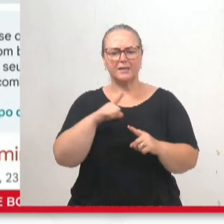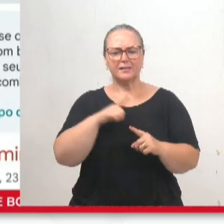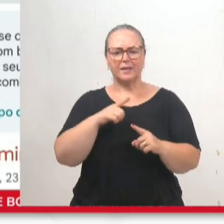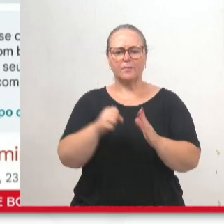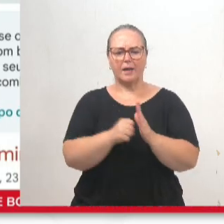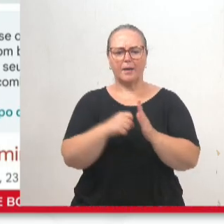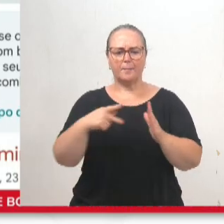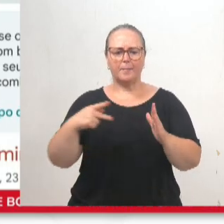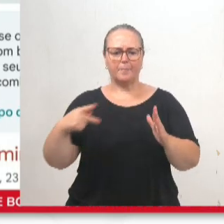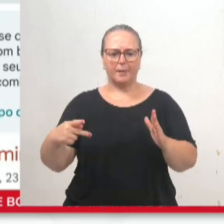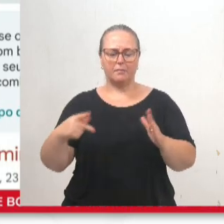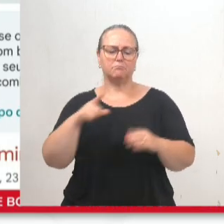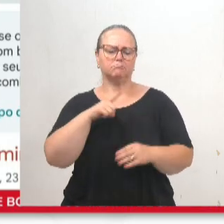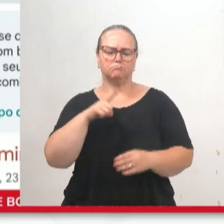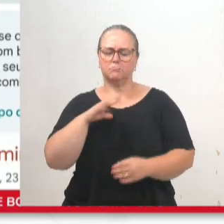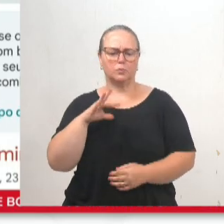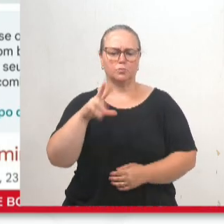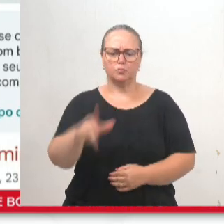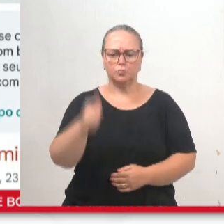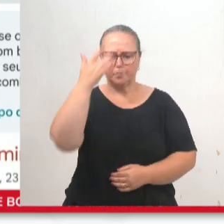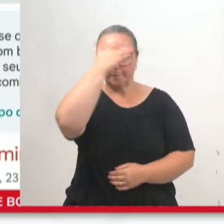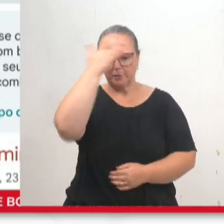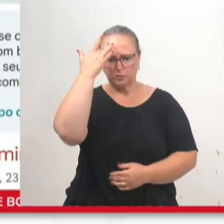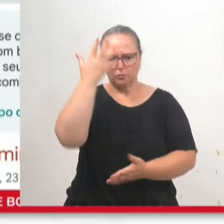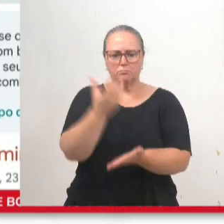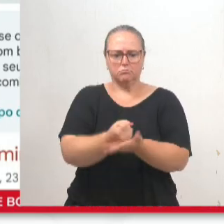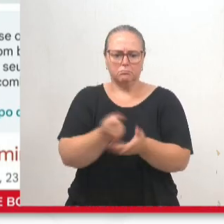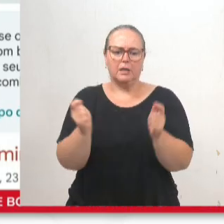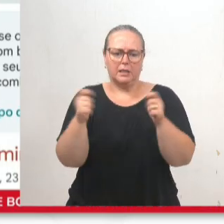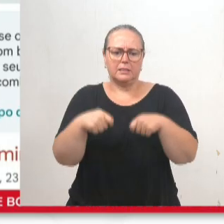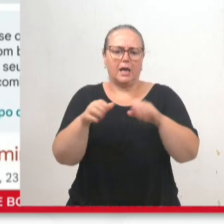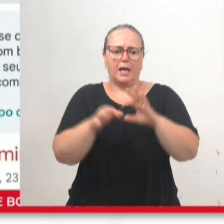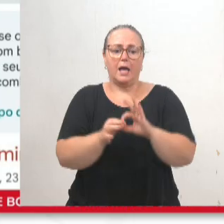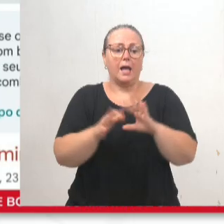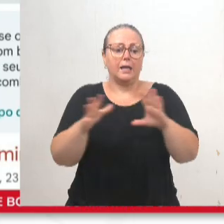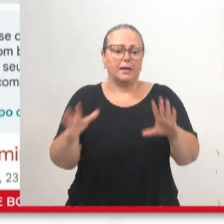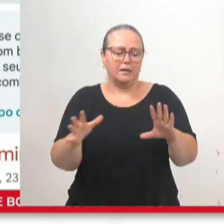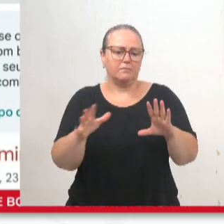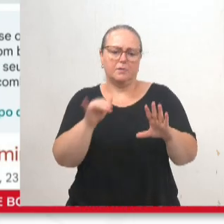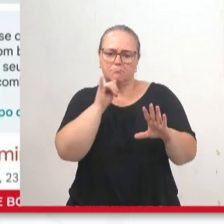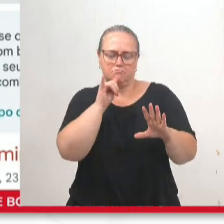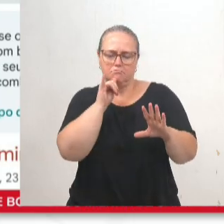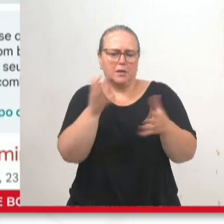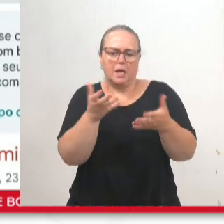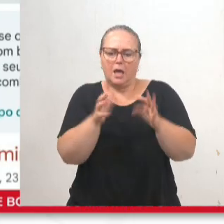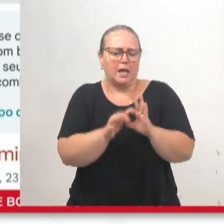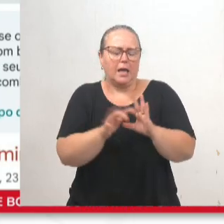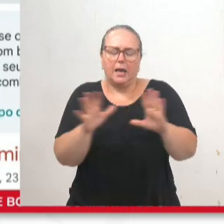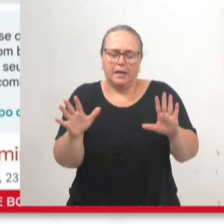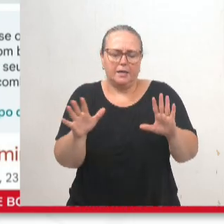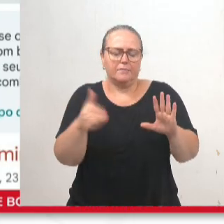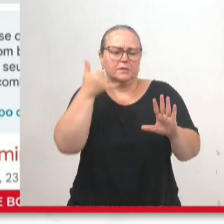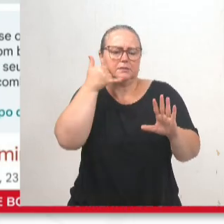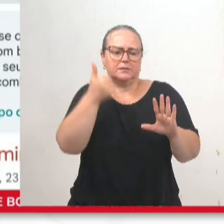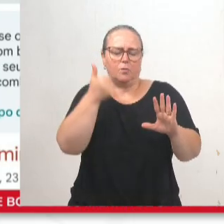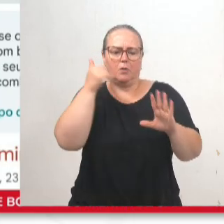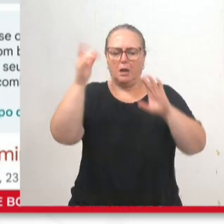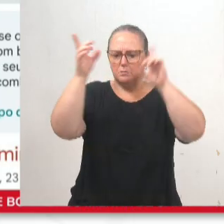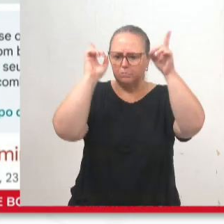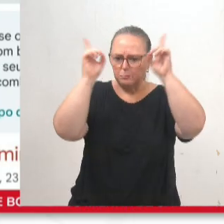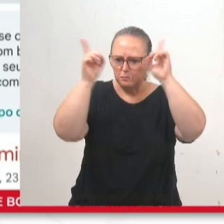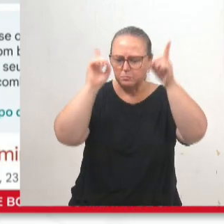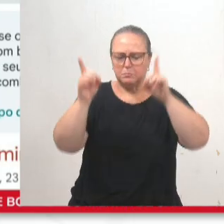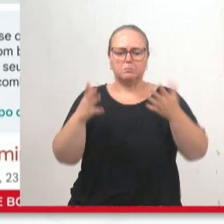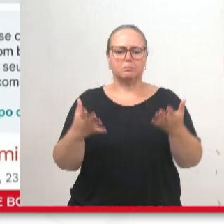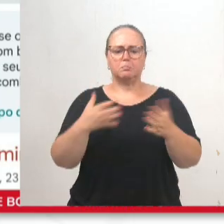Cidadão, ele está disponível a todos os cidadãos que queiram baixar na loja de aplicativos de cada um dos celulares, seja Android ou da